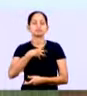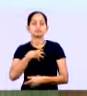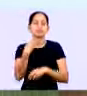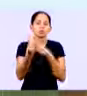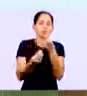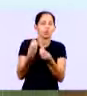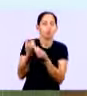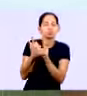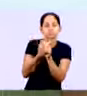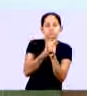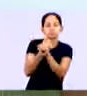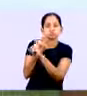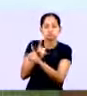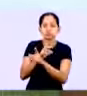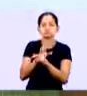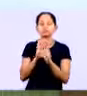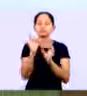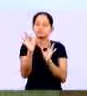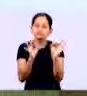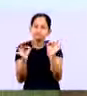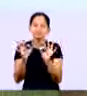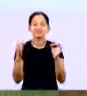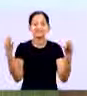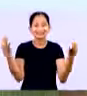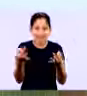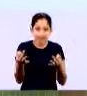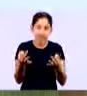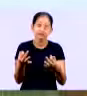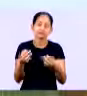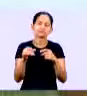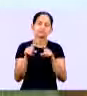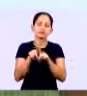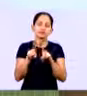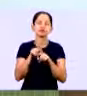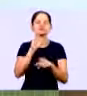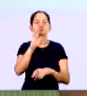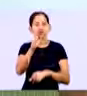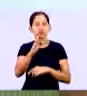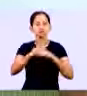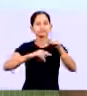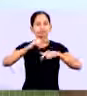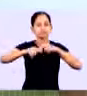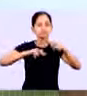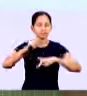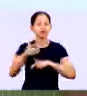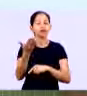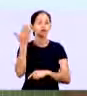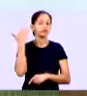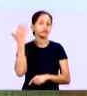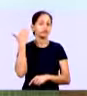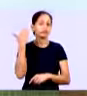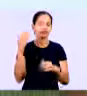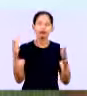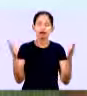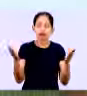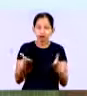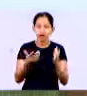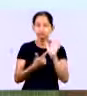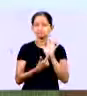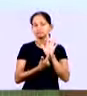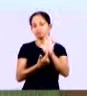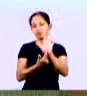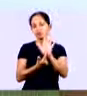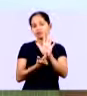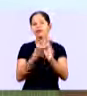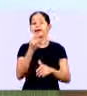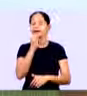encontra para fazer com que as coisas funcionem da forma correta, né? A gente já trabalhou isso em momentos anteriores, mas agora eu gostaria de mostrar para vocês assim,